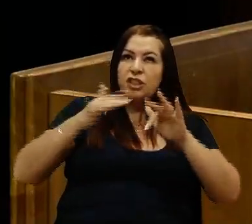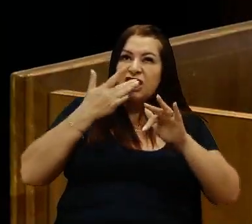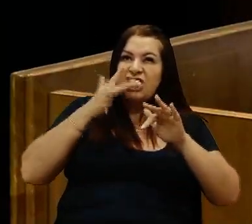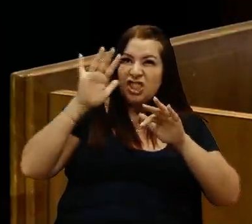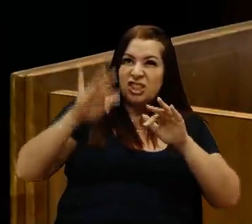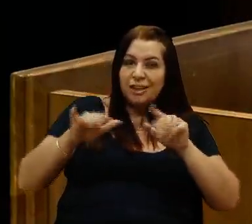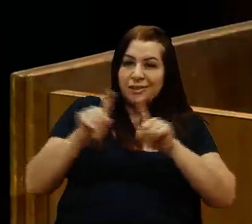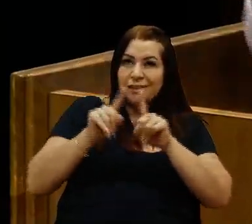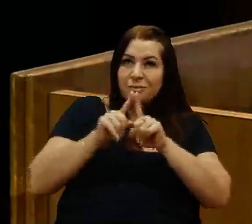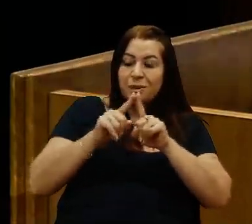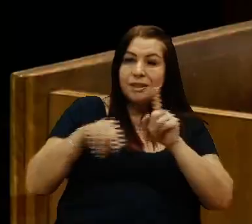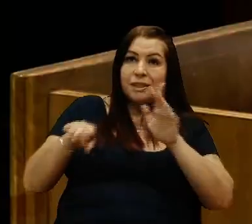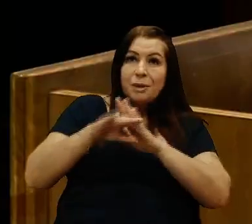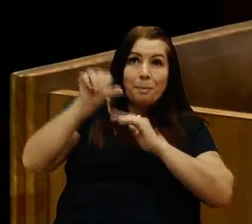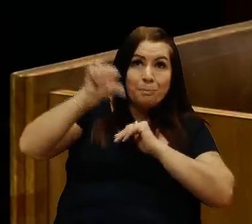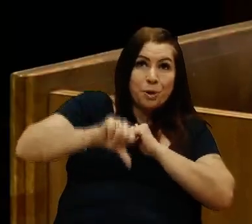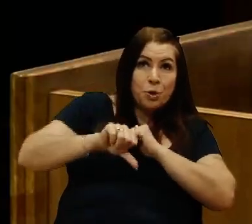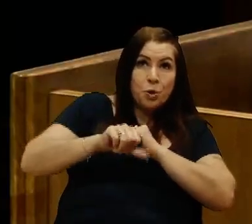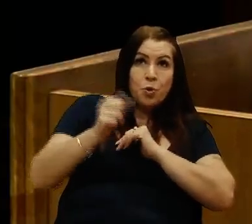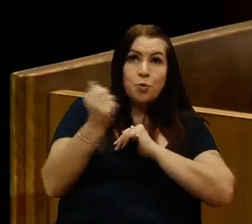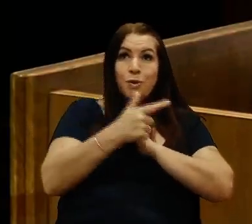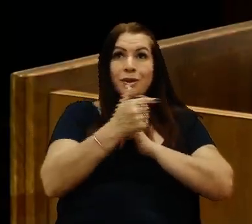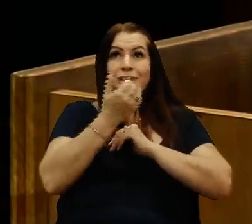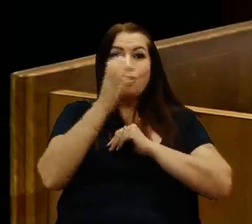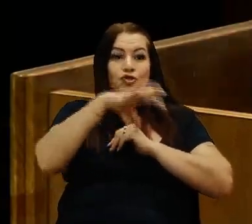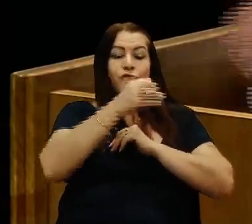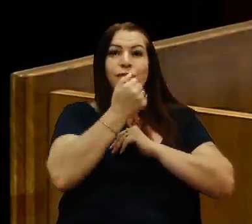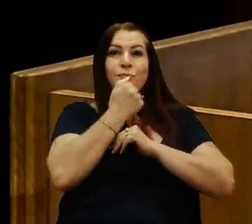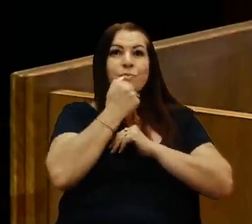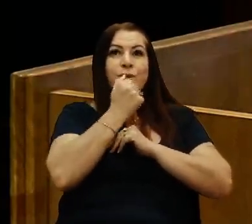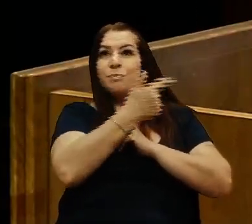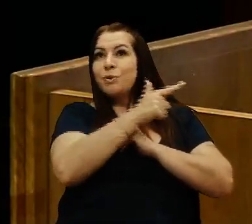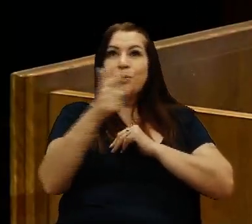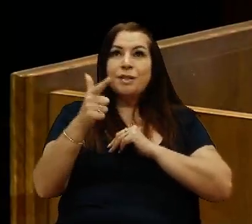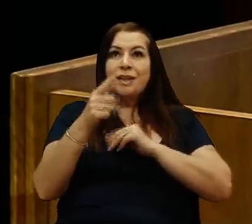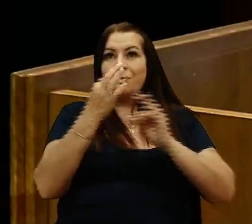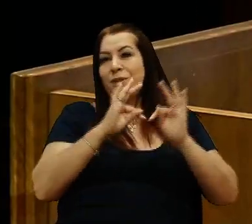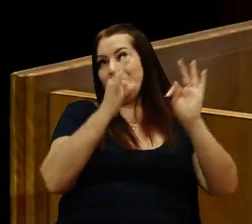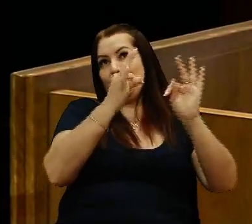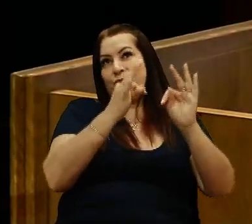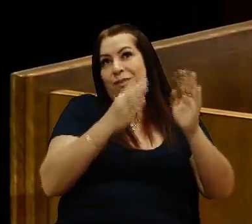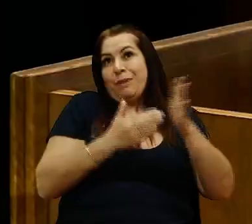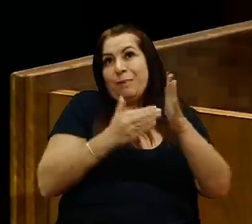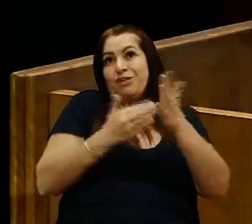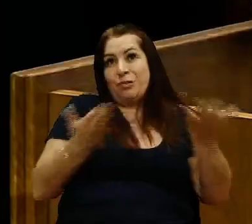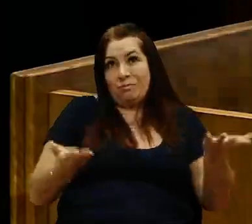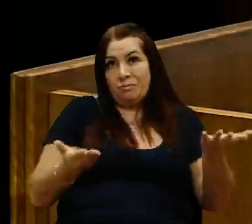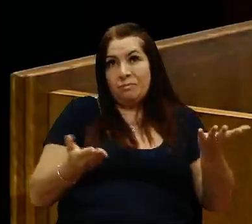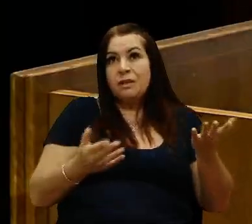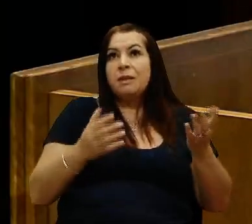ser pior que o granizo, porque a geada ainda não existe uma tecnologia para impedi-la, mas o granizo já